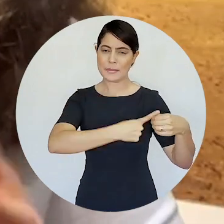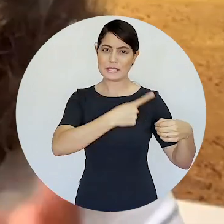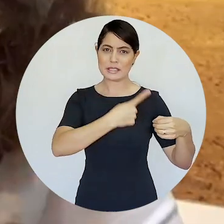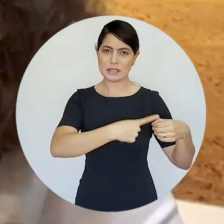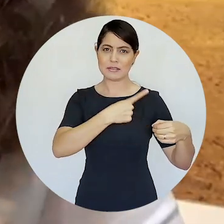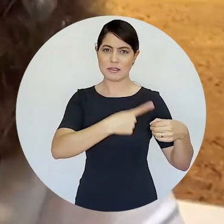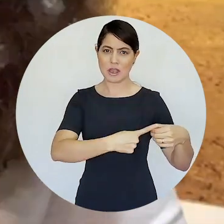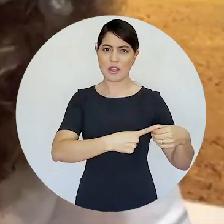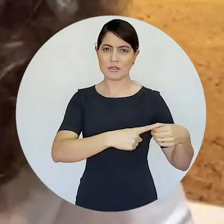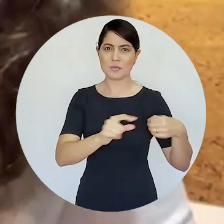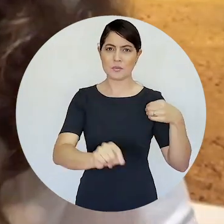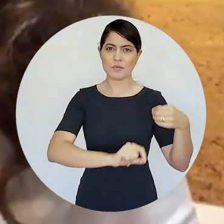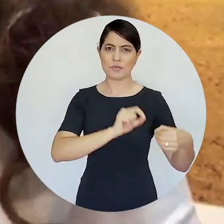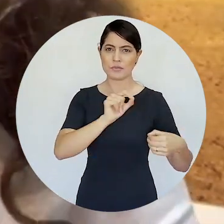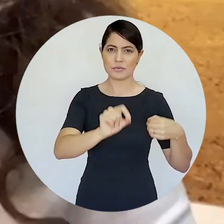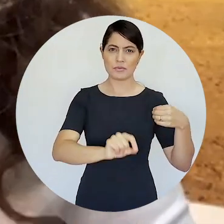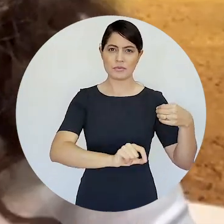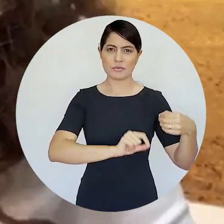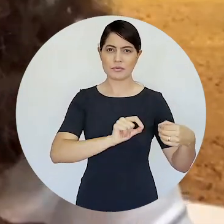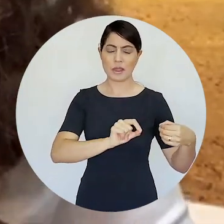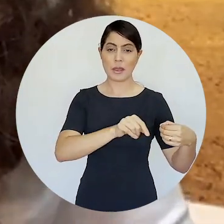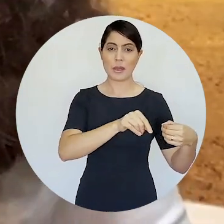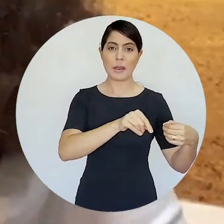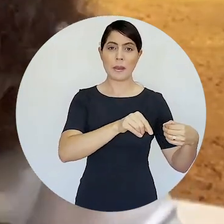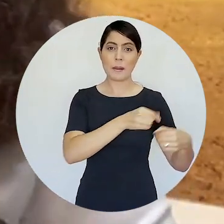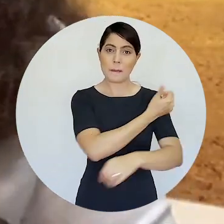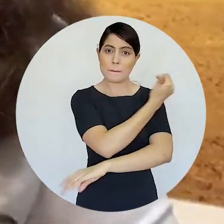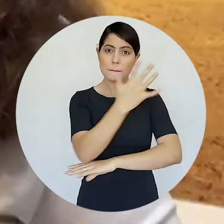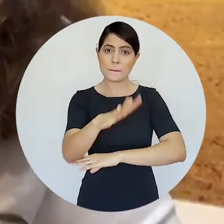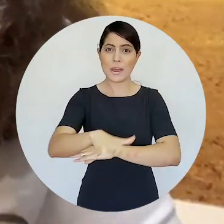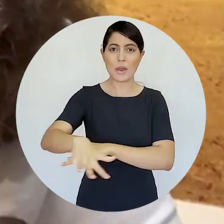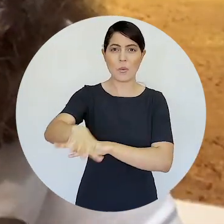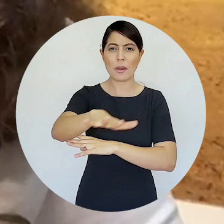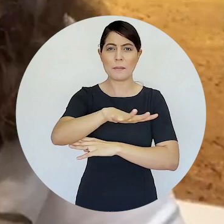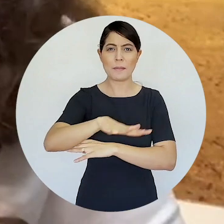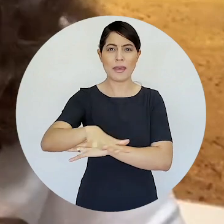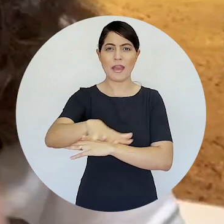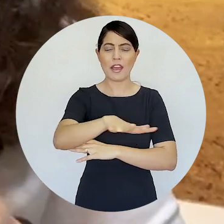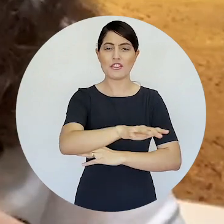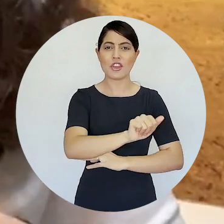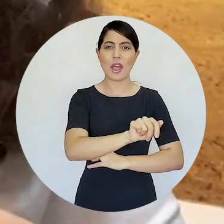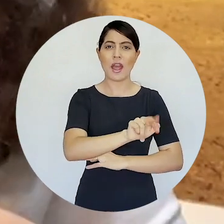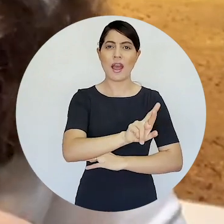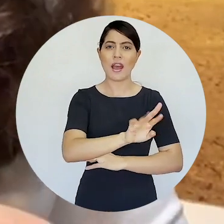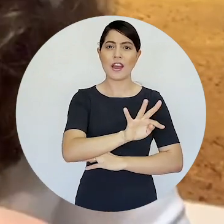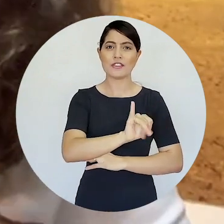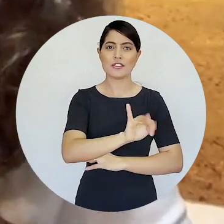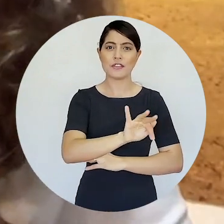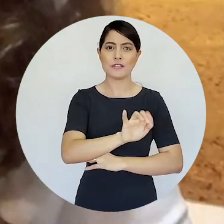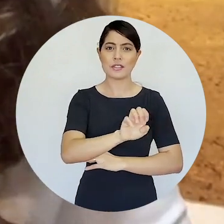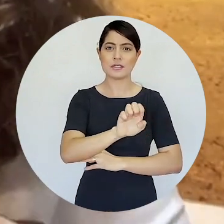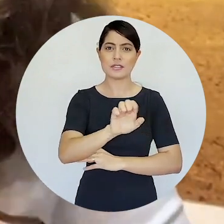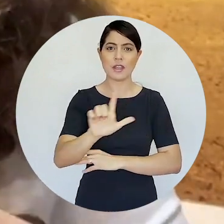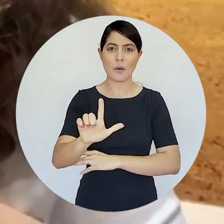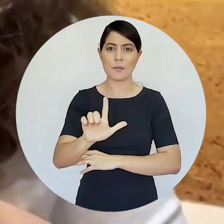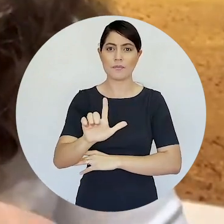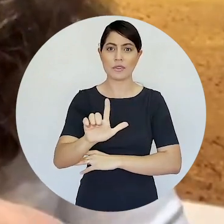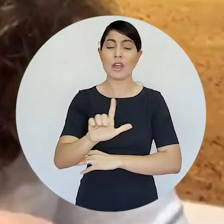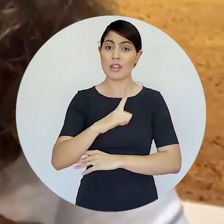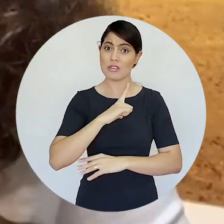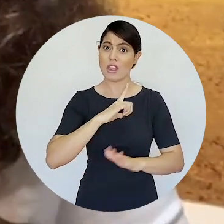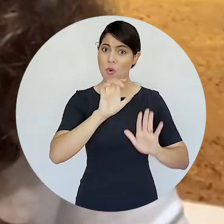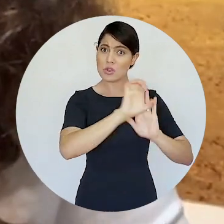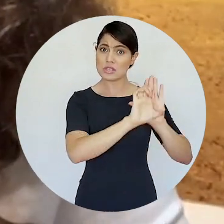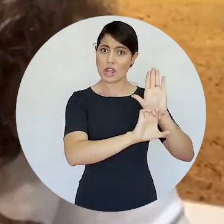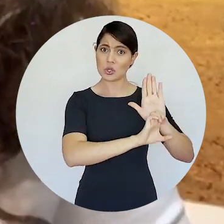quando tratamos de cidade, tem-se o chamado meio ambiente artificial, regrado por um diploma próprio, que é o Estatuto